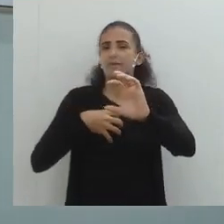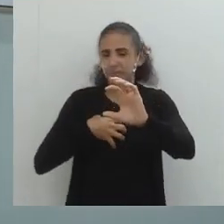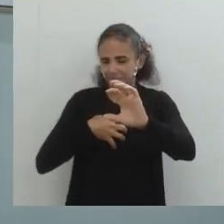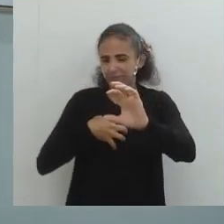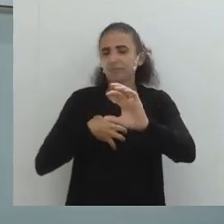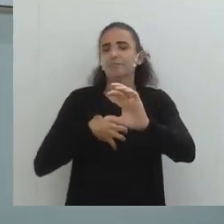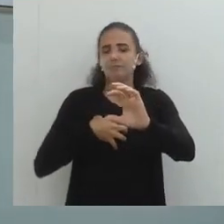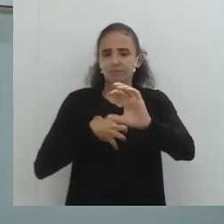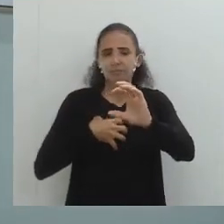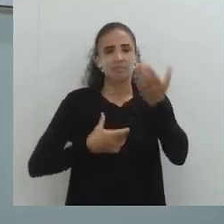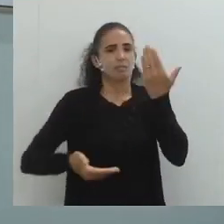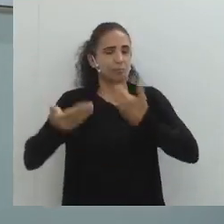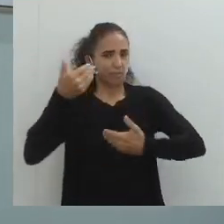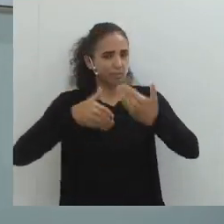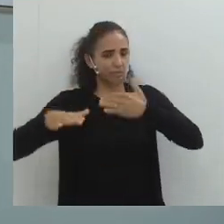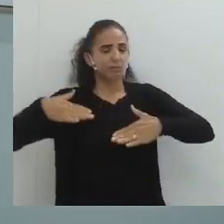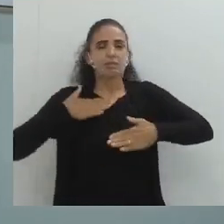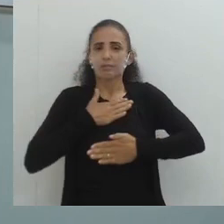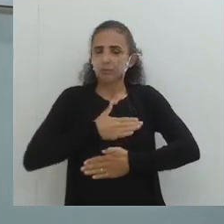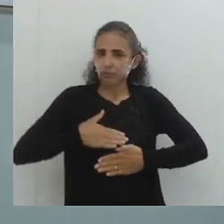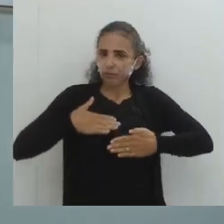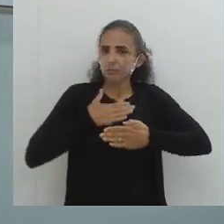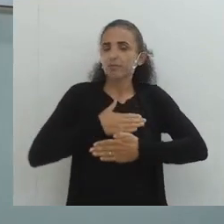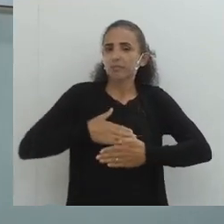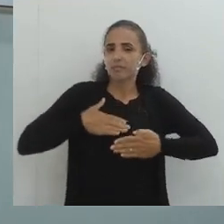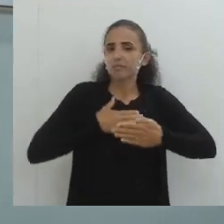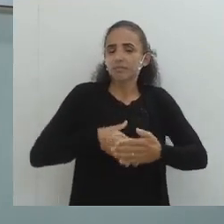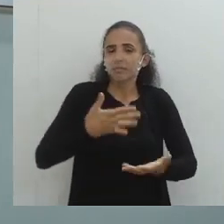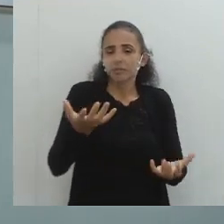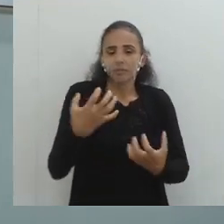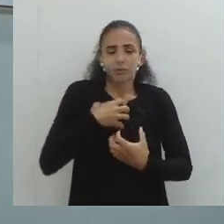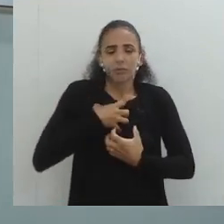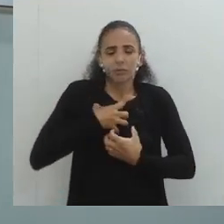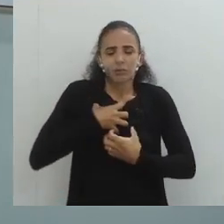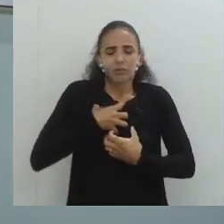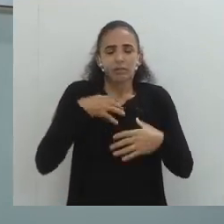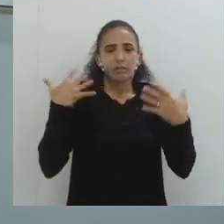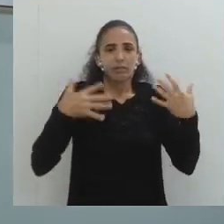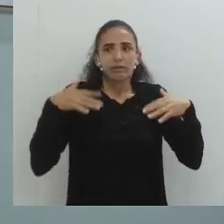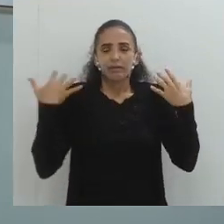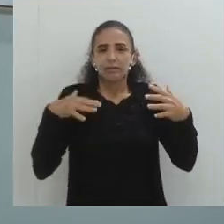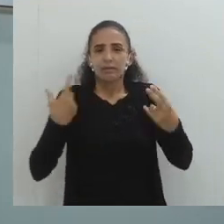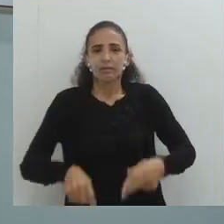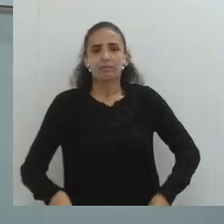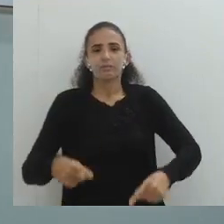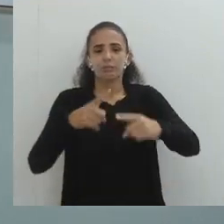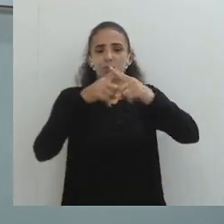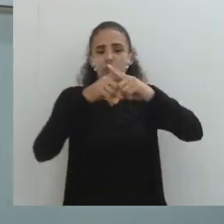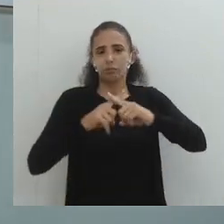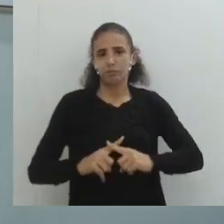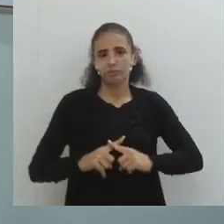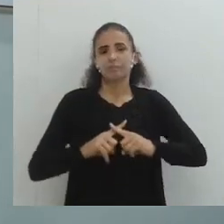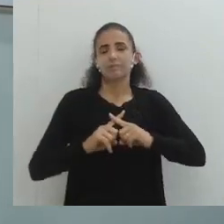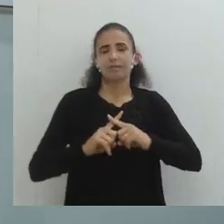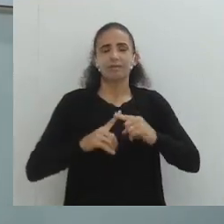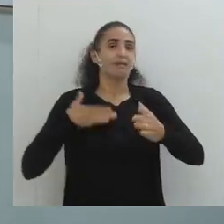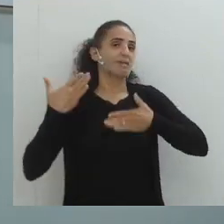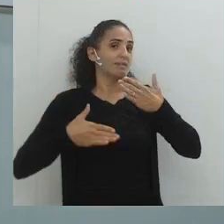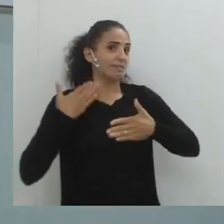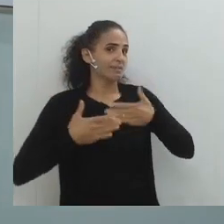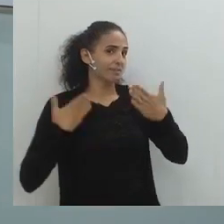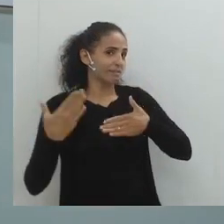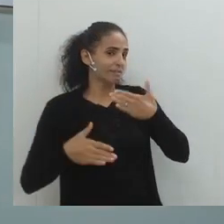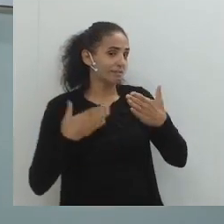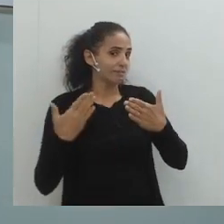joga por prazer, mas você tem essa tensão de competir e a alegria de ganhar ou de